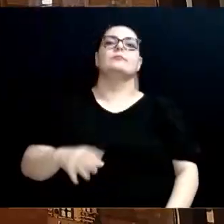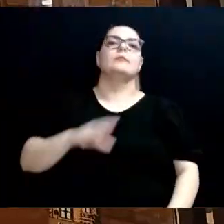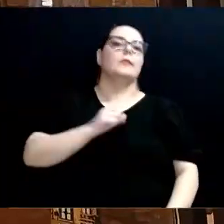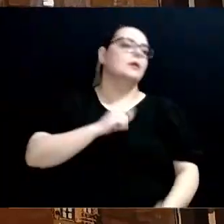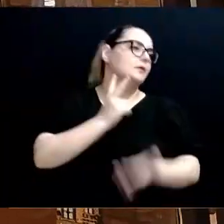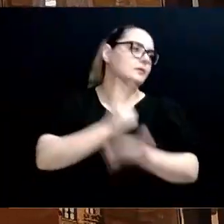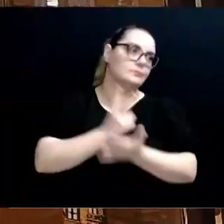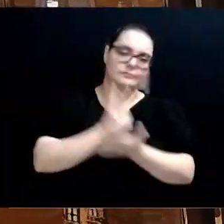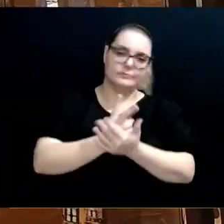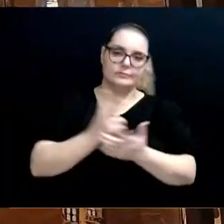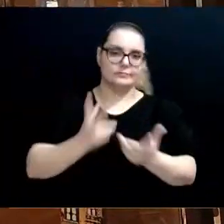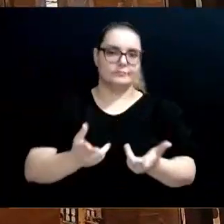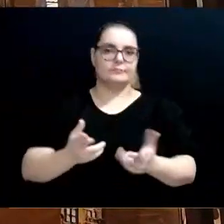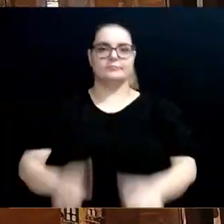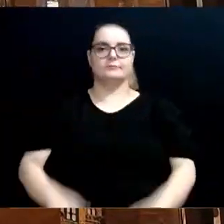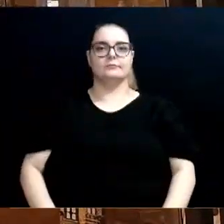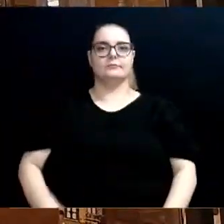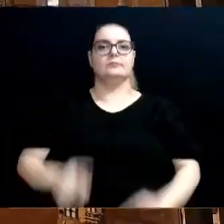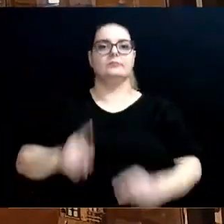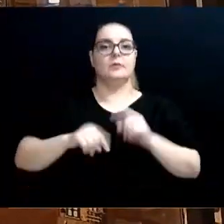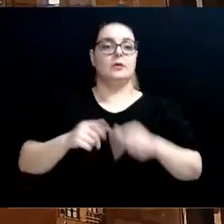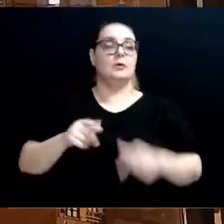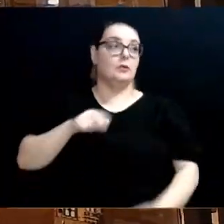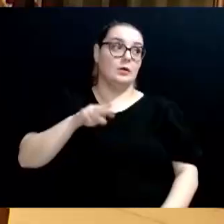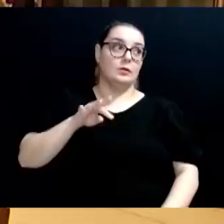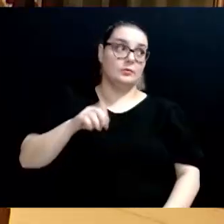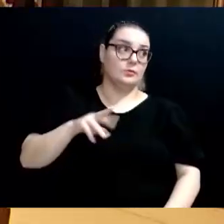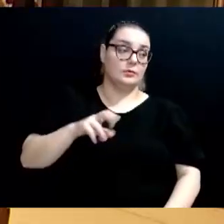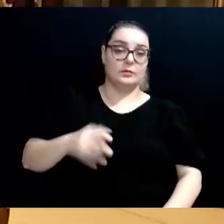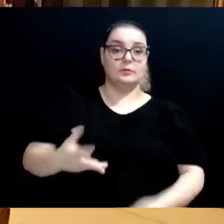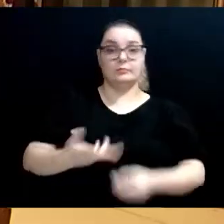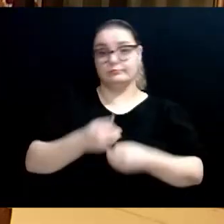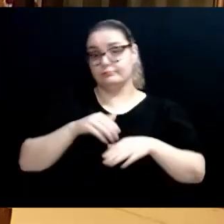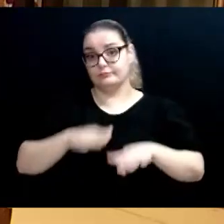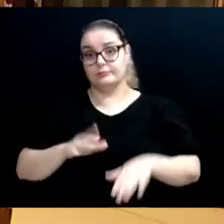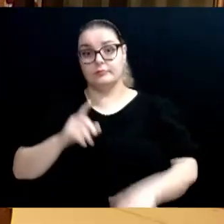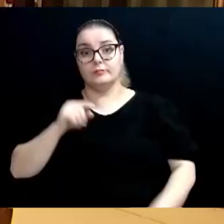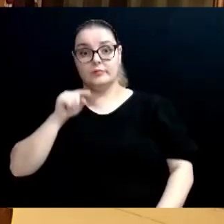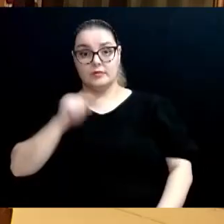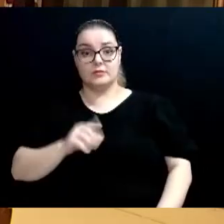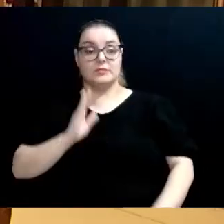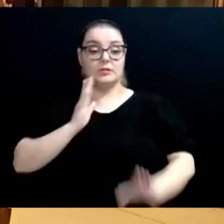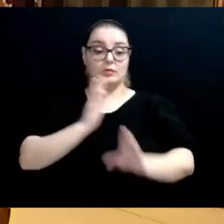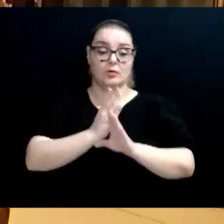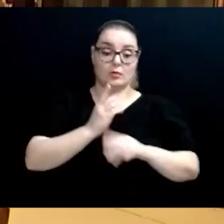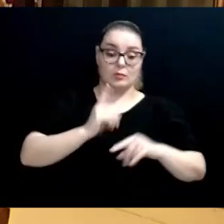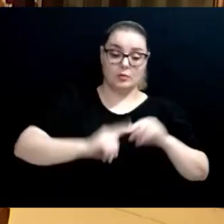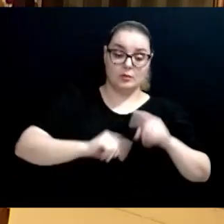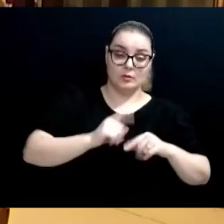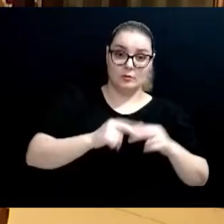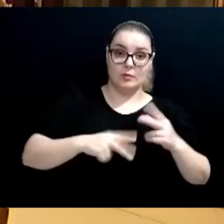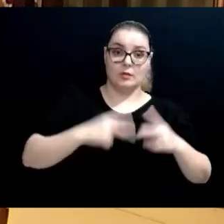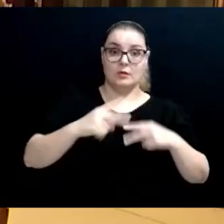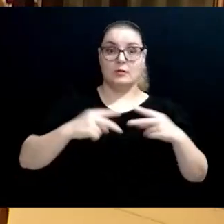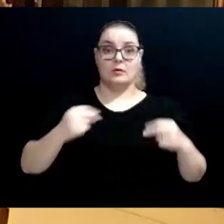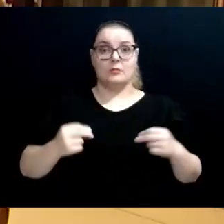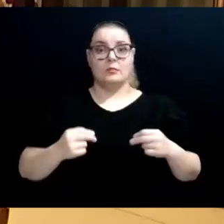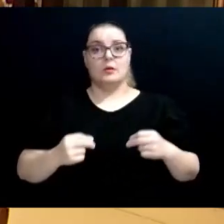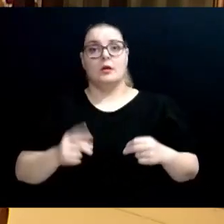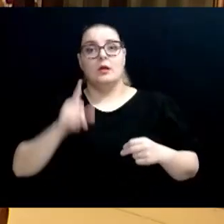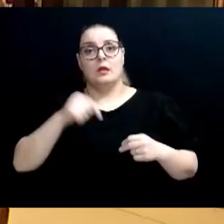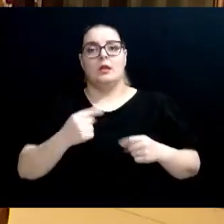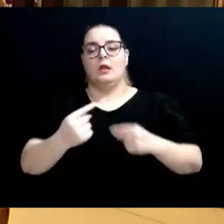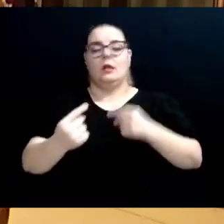no Natal. Muitos exemplos, as pessoas chegam com as mesmas sacolinhas e todo mundo ganha mais do mesmo.